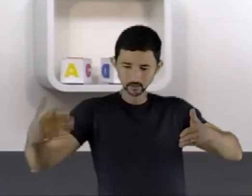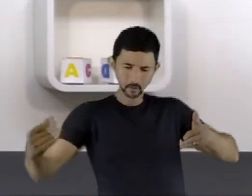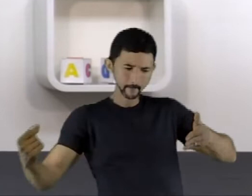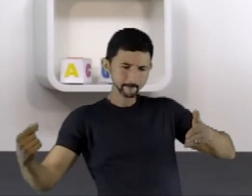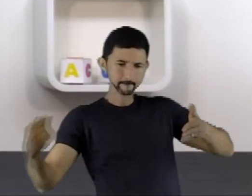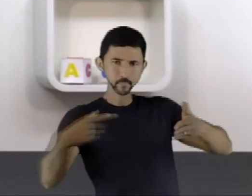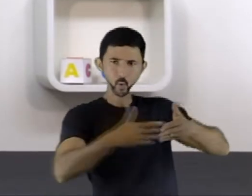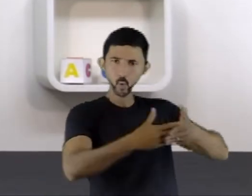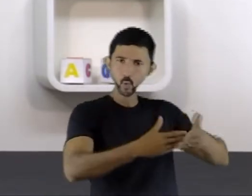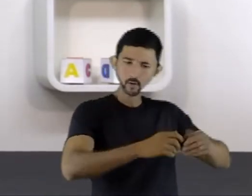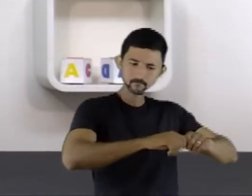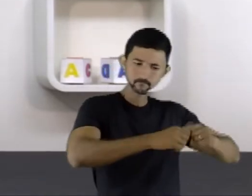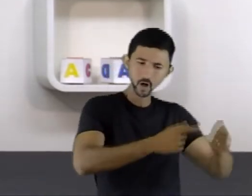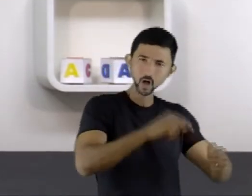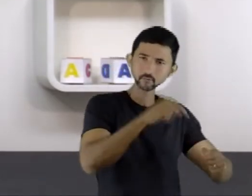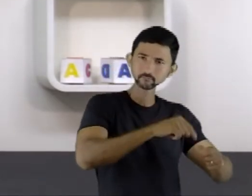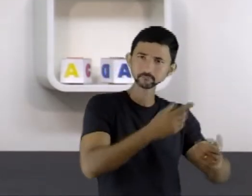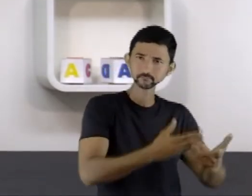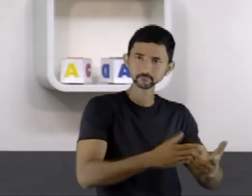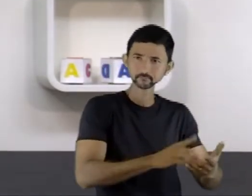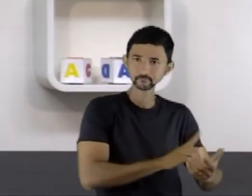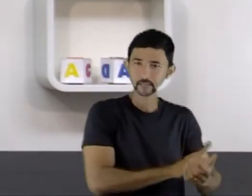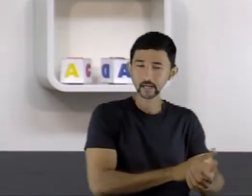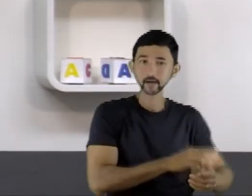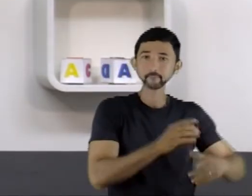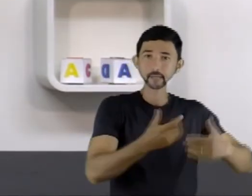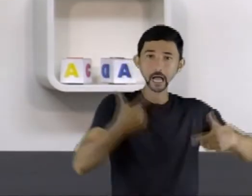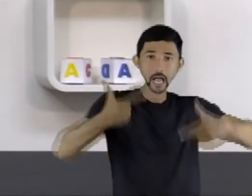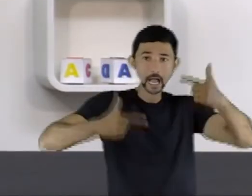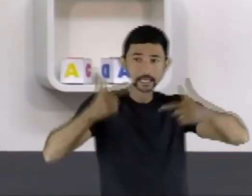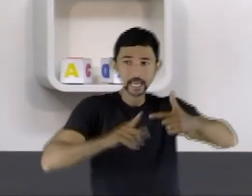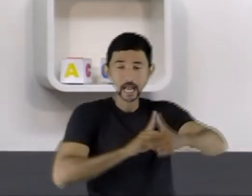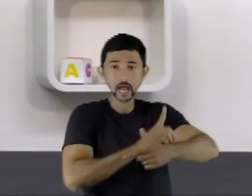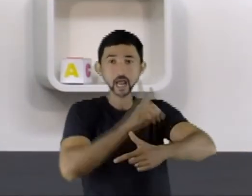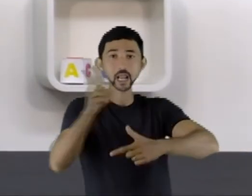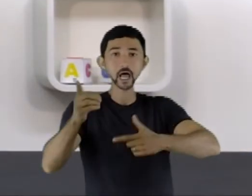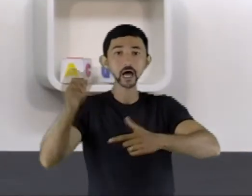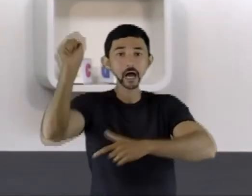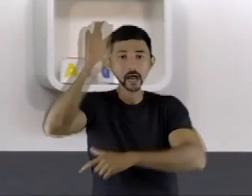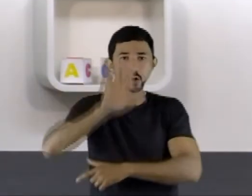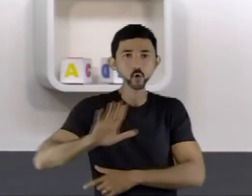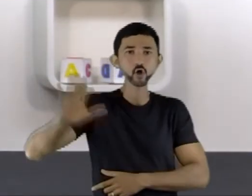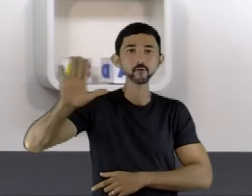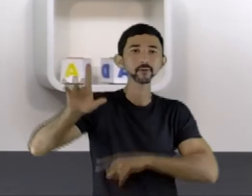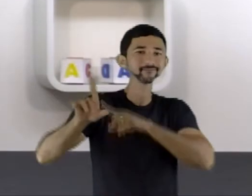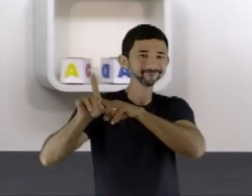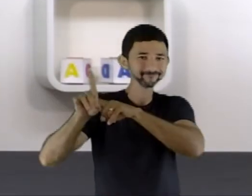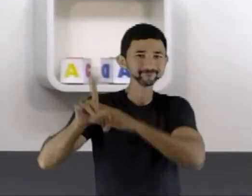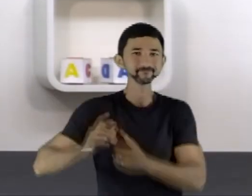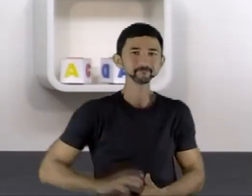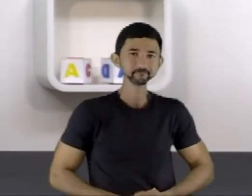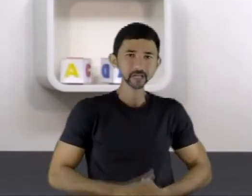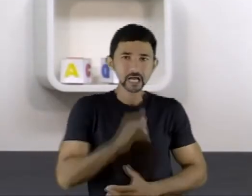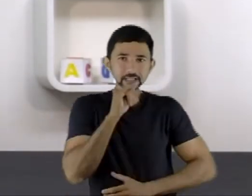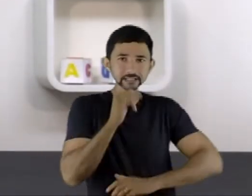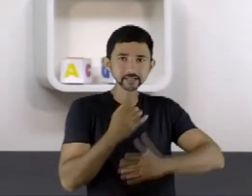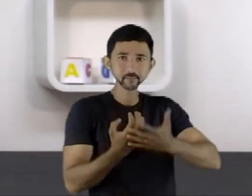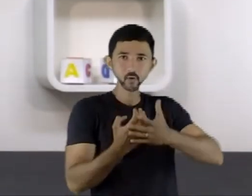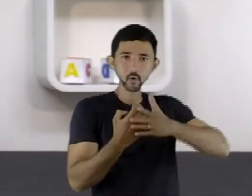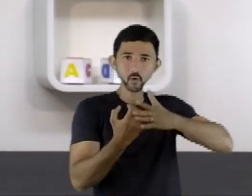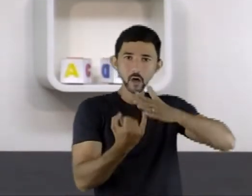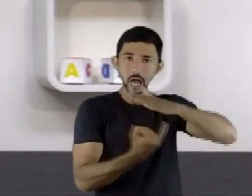guerra. Só que a guerra aconteceu lá para a Europa, não aconteceu no território americano. Então as indústrias americanas